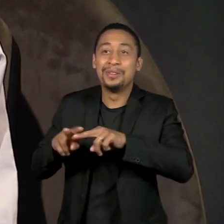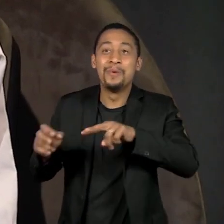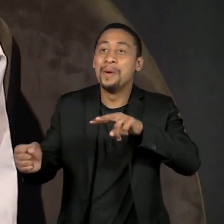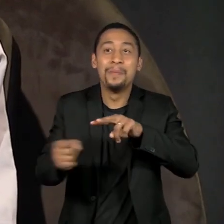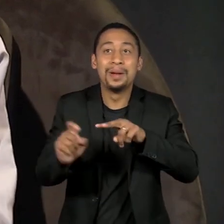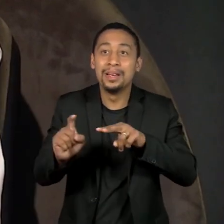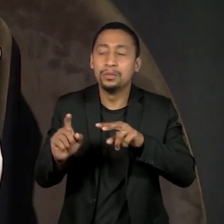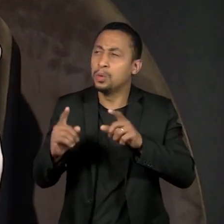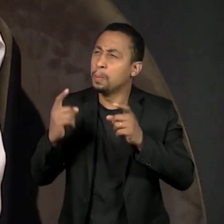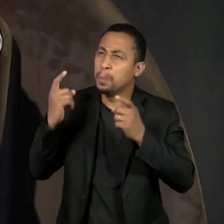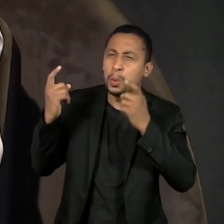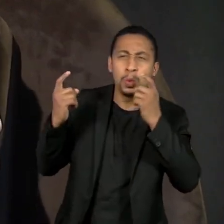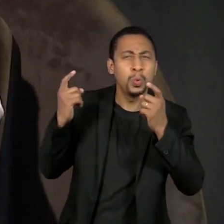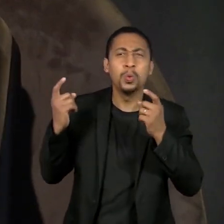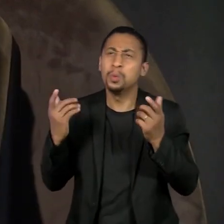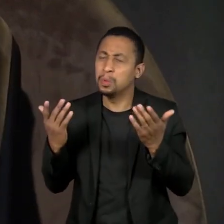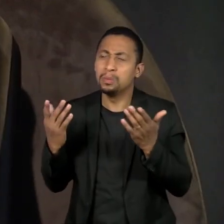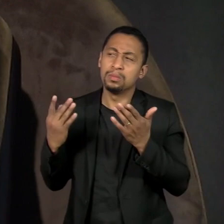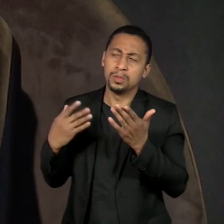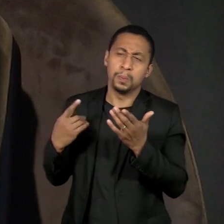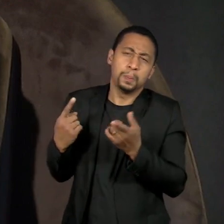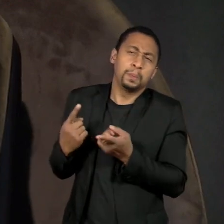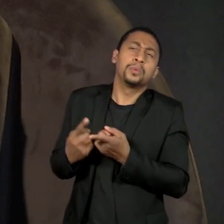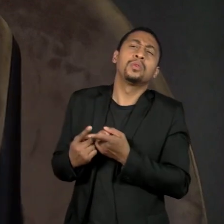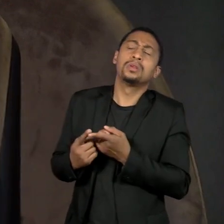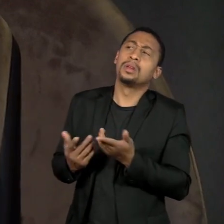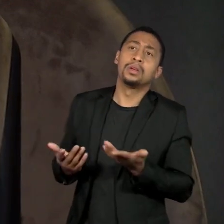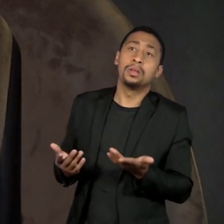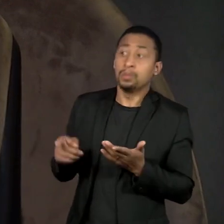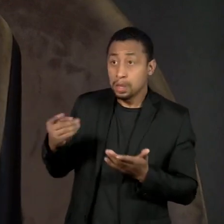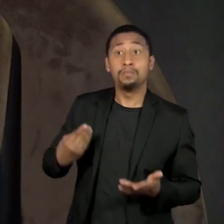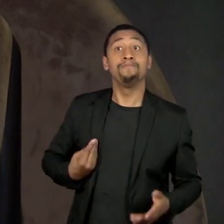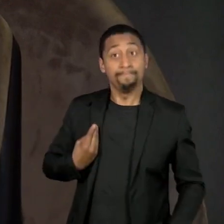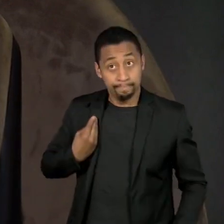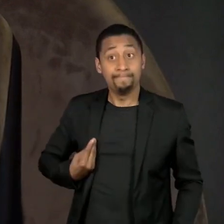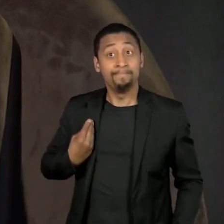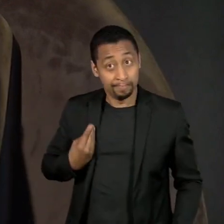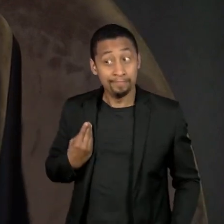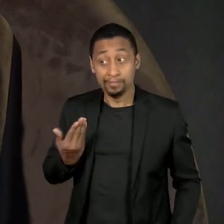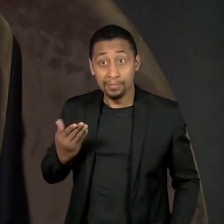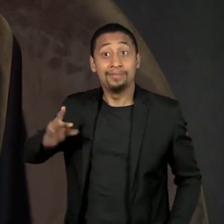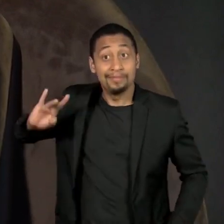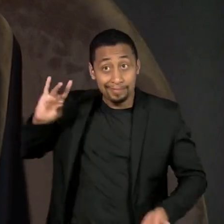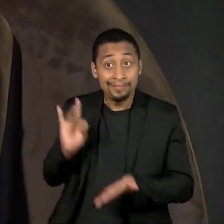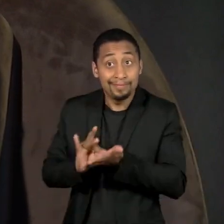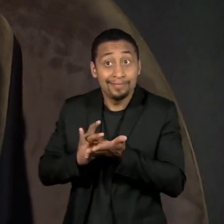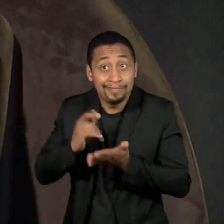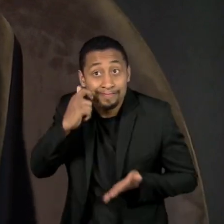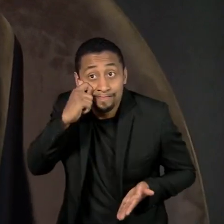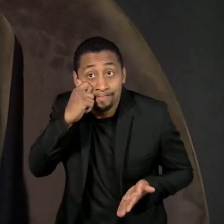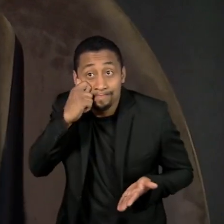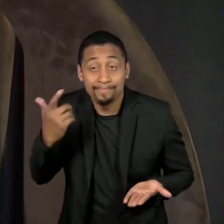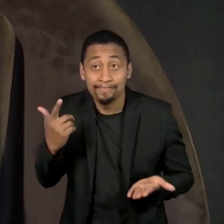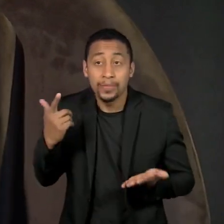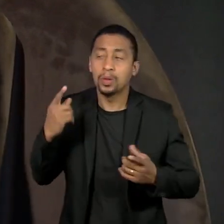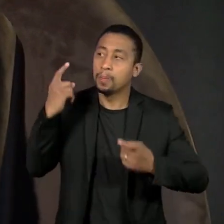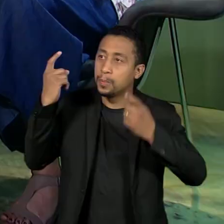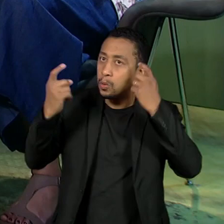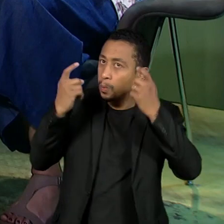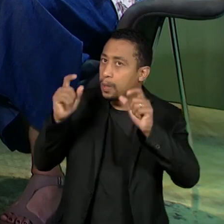Entende? Quer dizer, por quê? Porque este personagem, ele existe na realidade. Eu estou preocupado também com